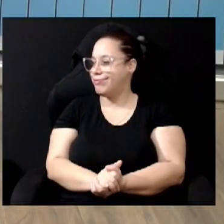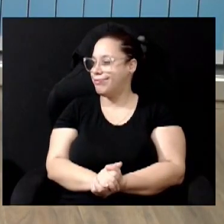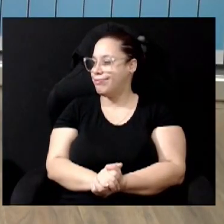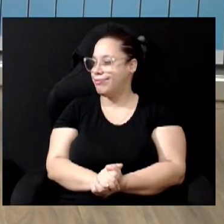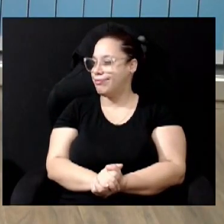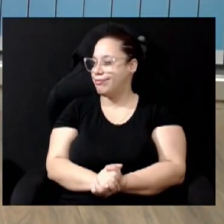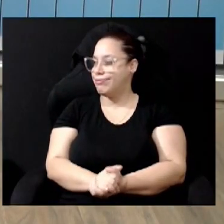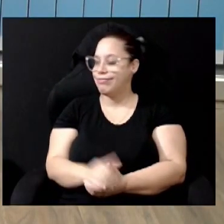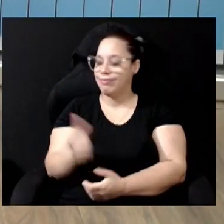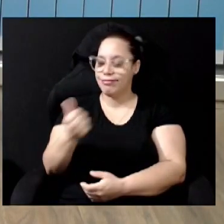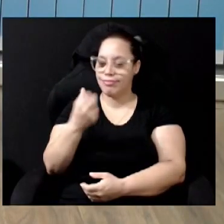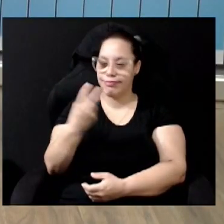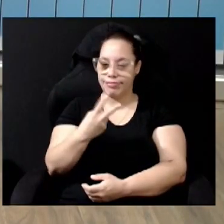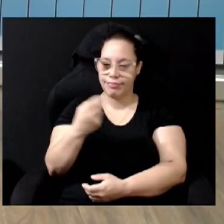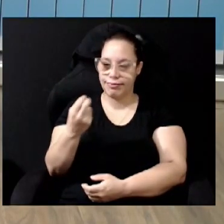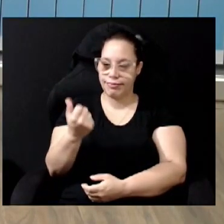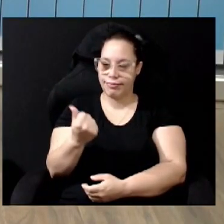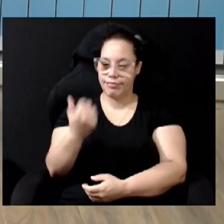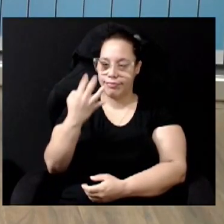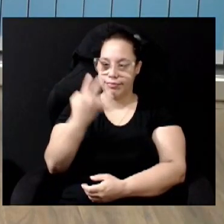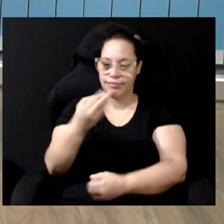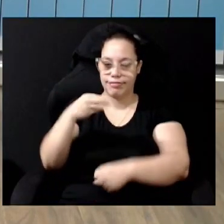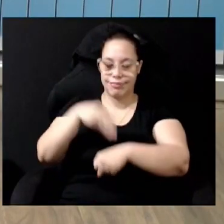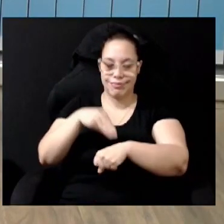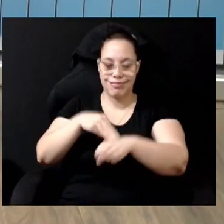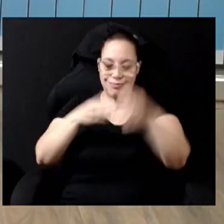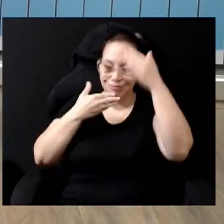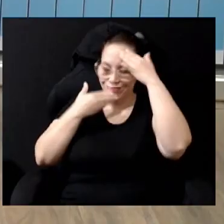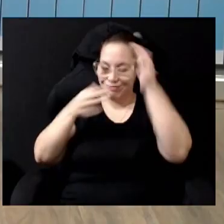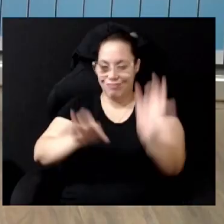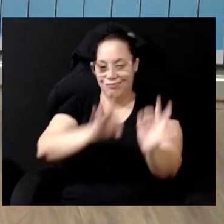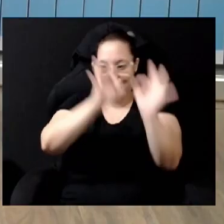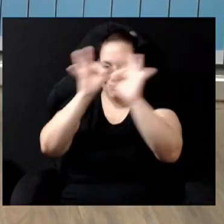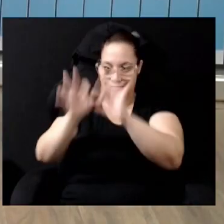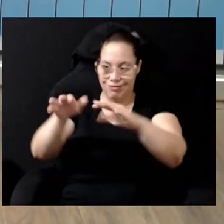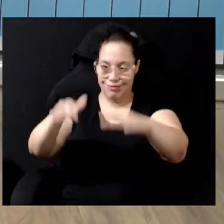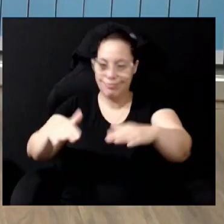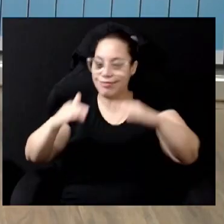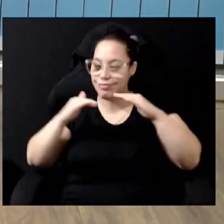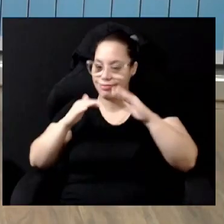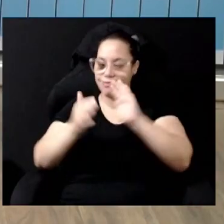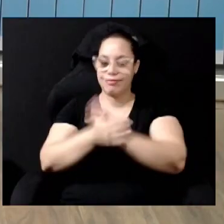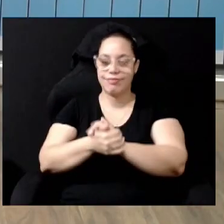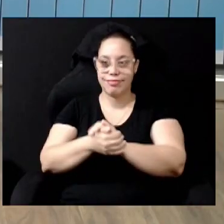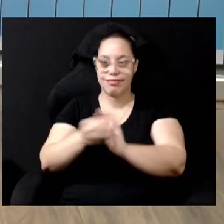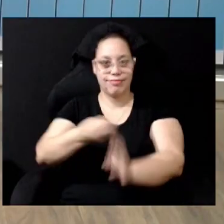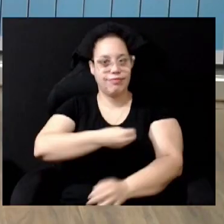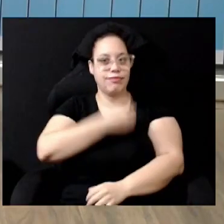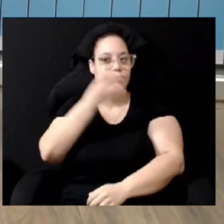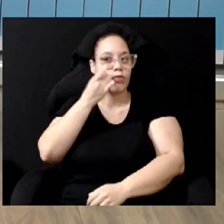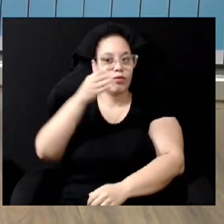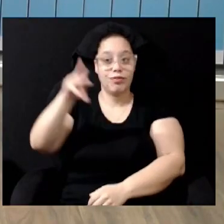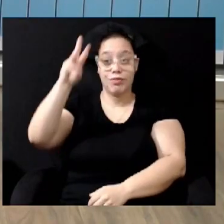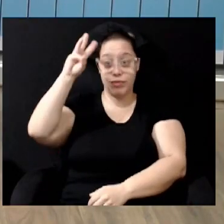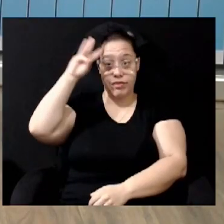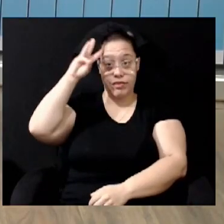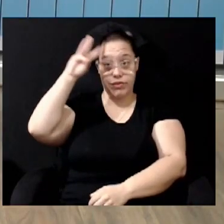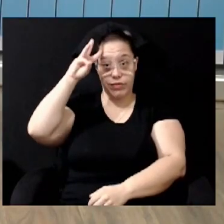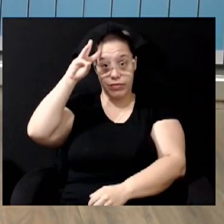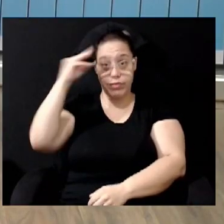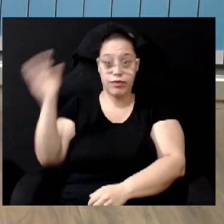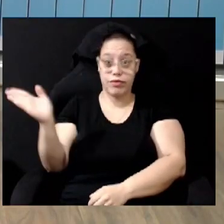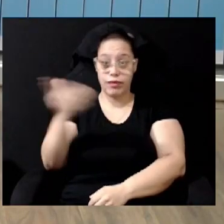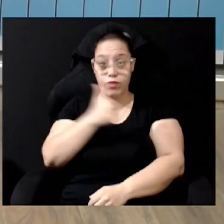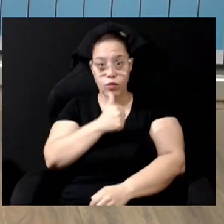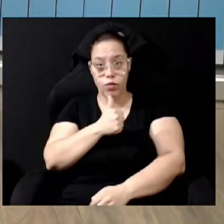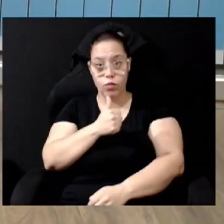12:00 mais 14 minutos. Muito obrigado pela sua companhia, pela sua audiência. Estamos ao vivo nesta terça-feira. Vamos falar sobre